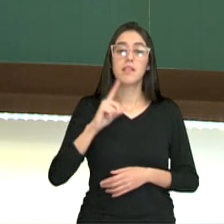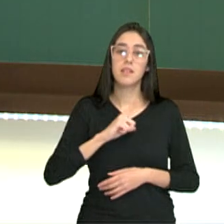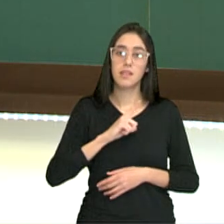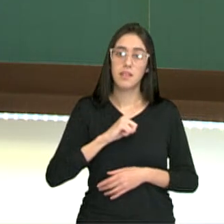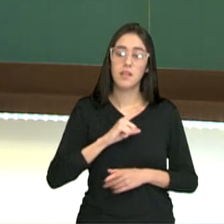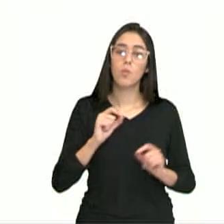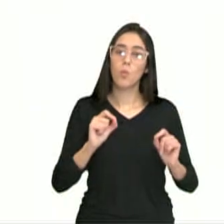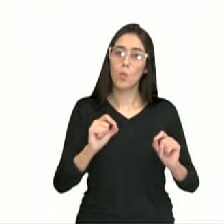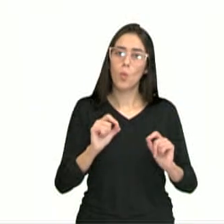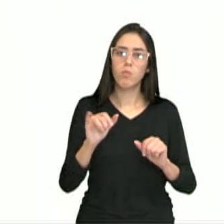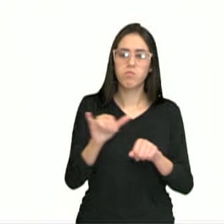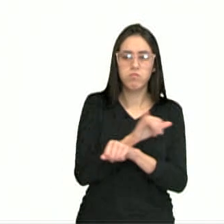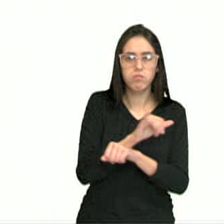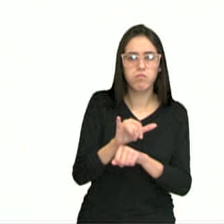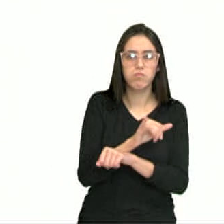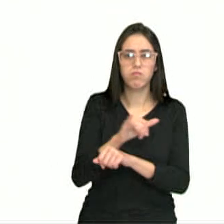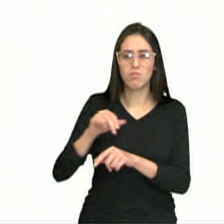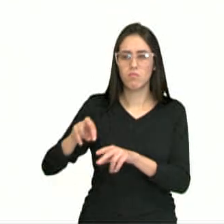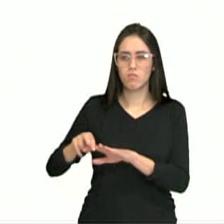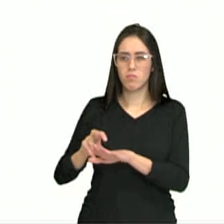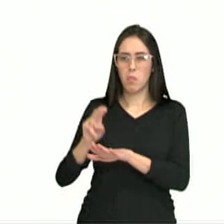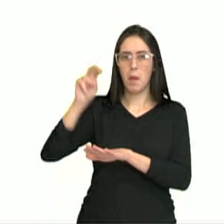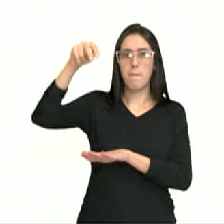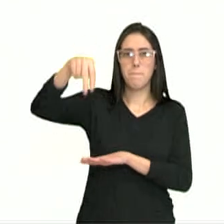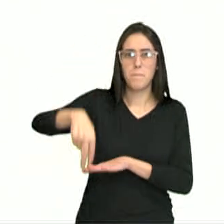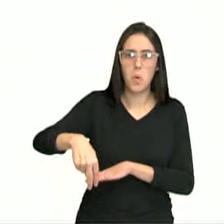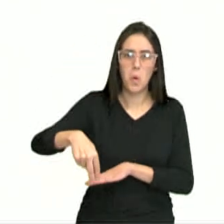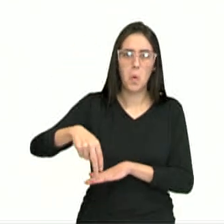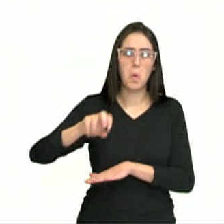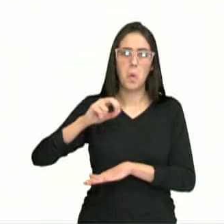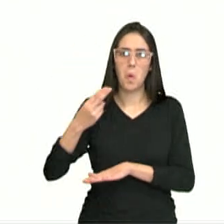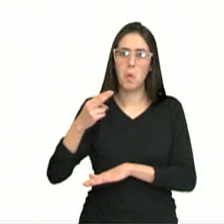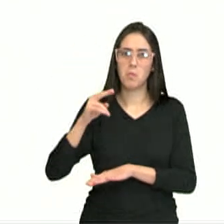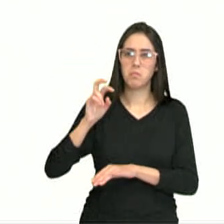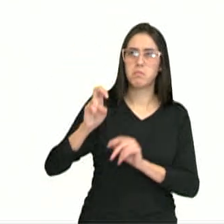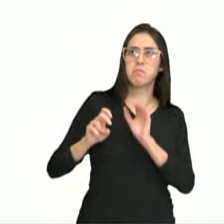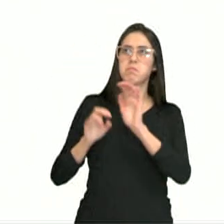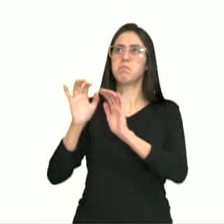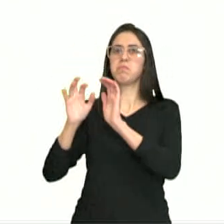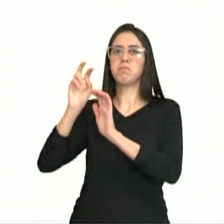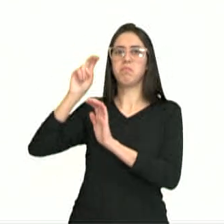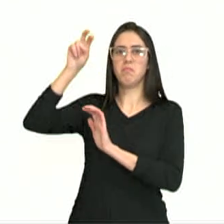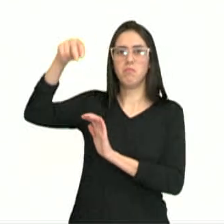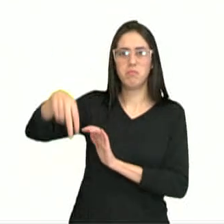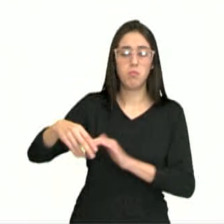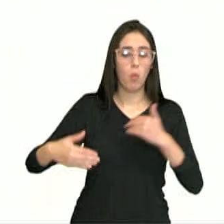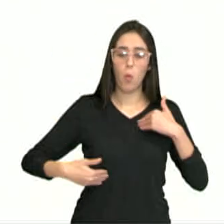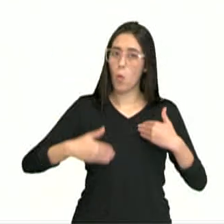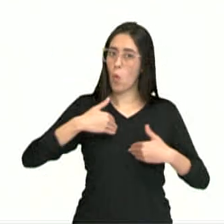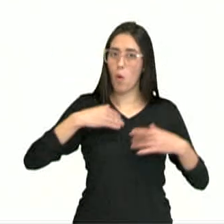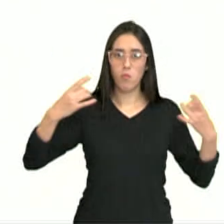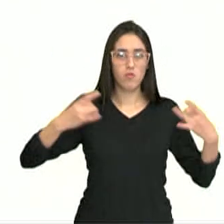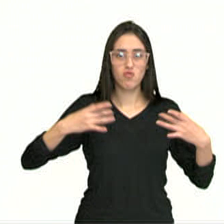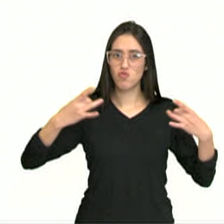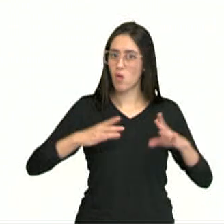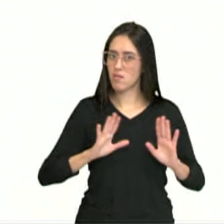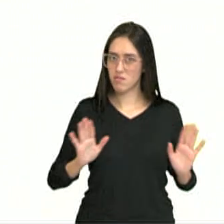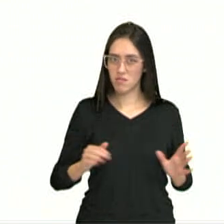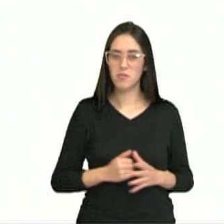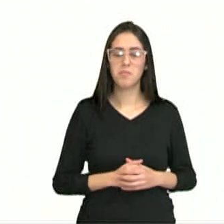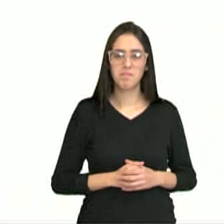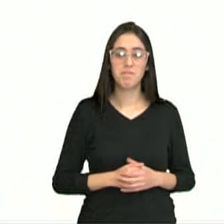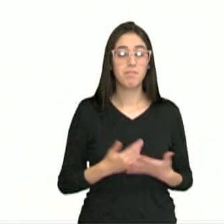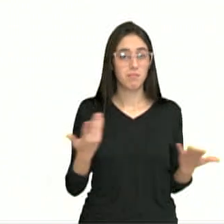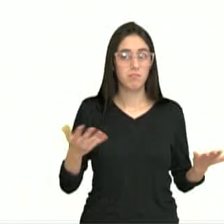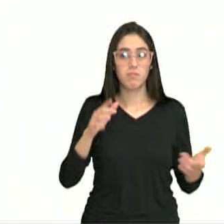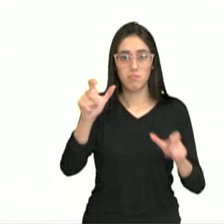com manobras que envolvem saltos, escaladas, usando apenas o próprio corpo. Então, os praticantes ali,